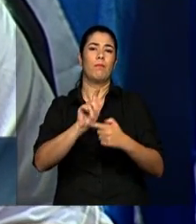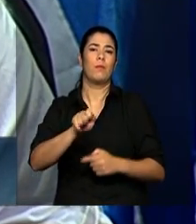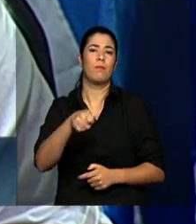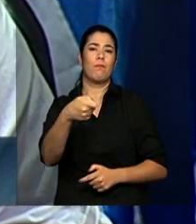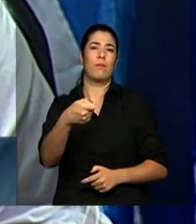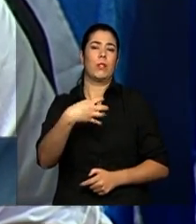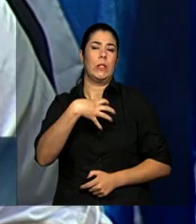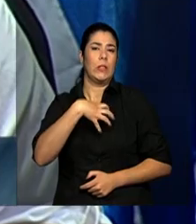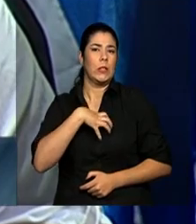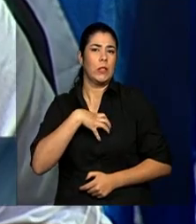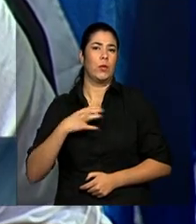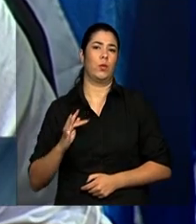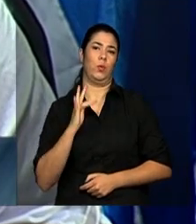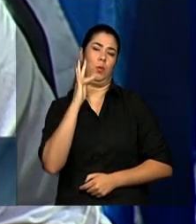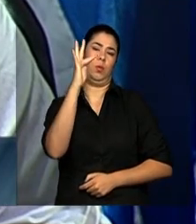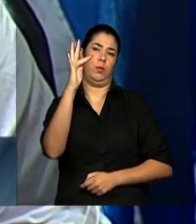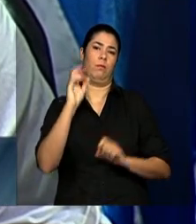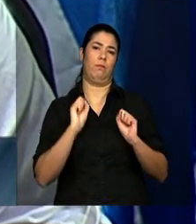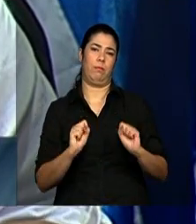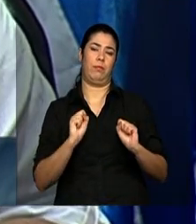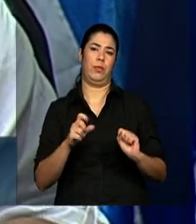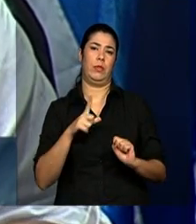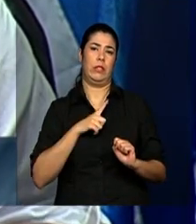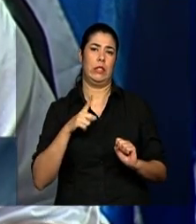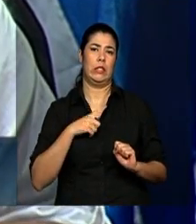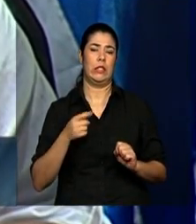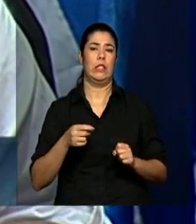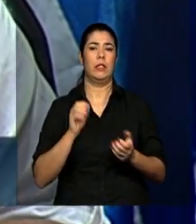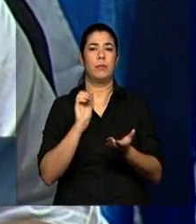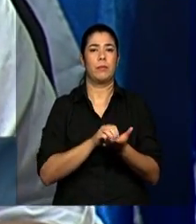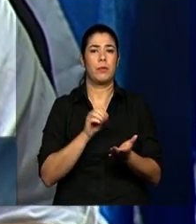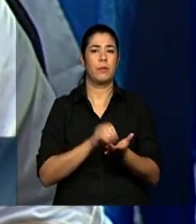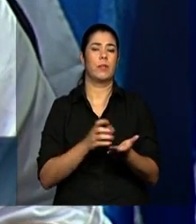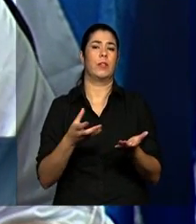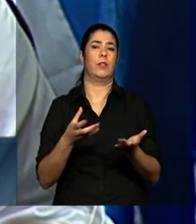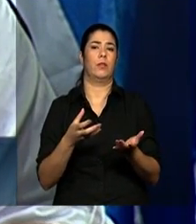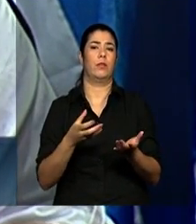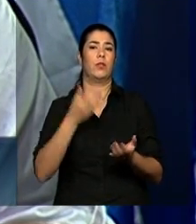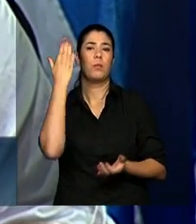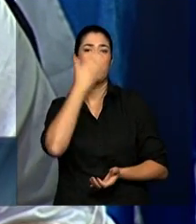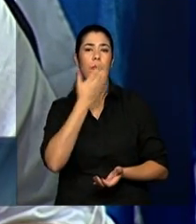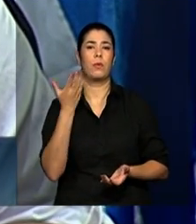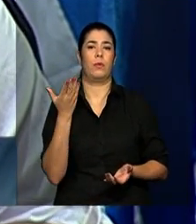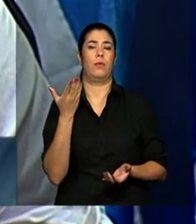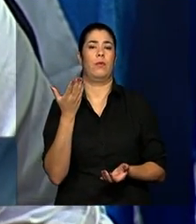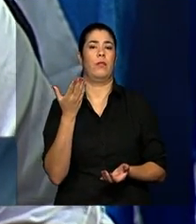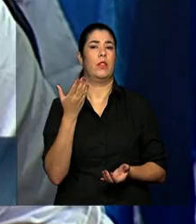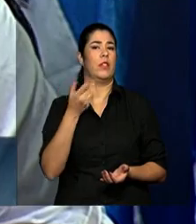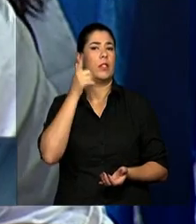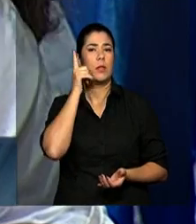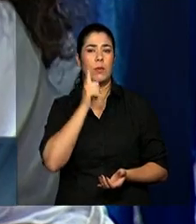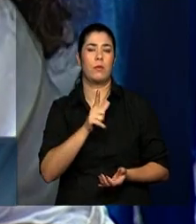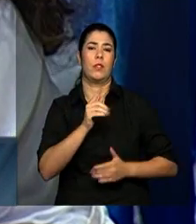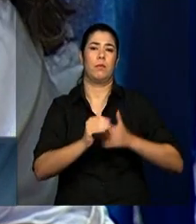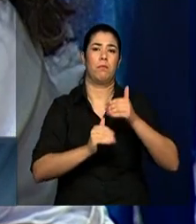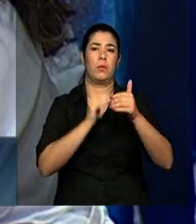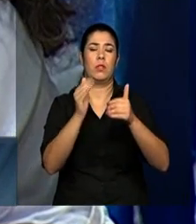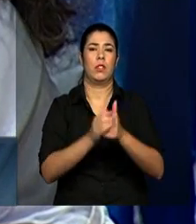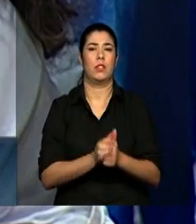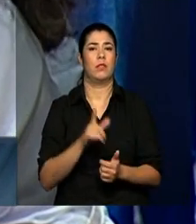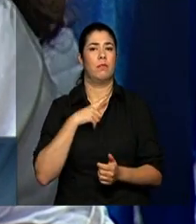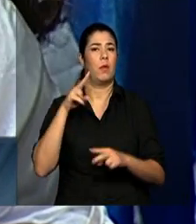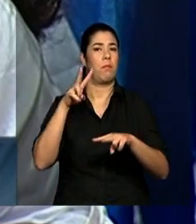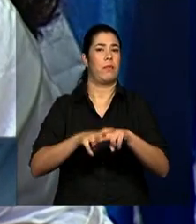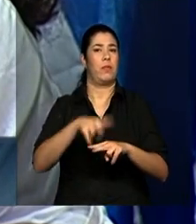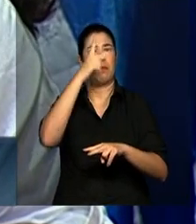processo que futuramente, inclusive, muitas das vezes, por falta ausência de provas, ela não vai conseguir punir o agressor.